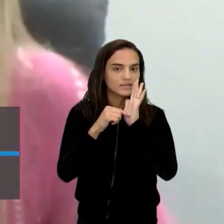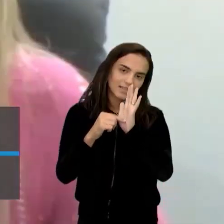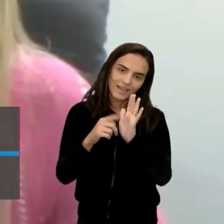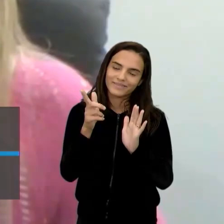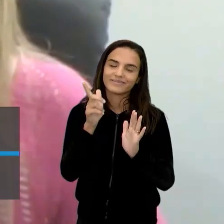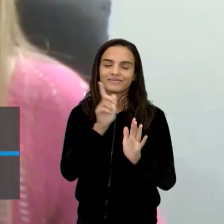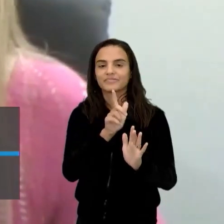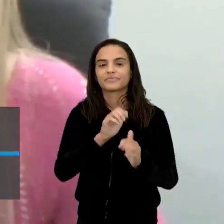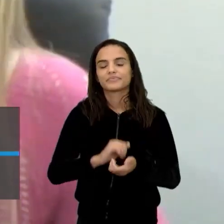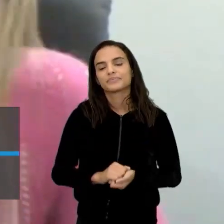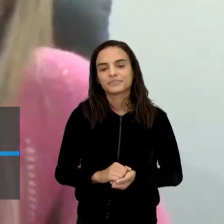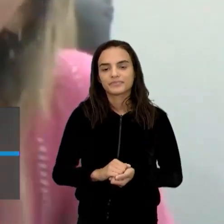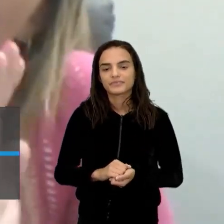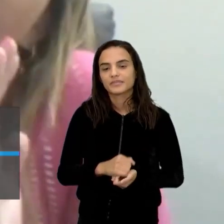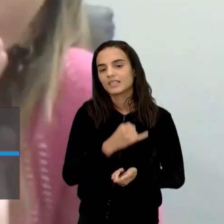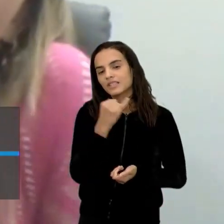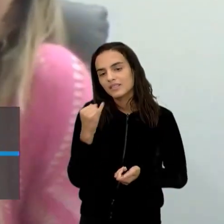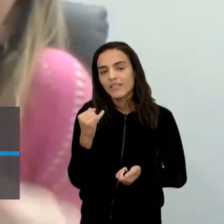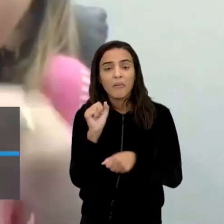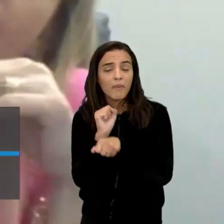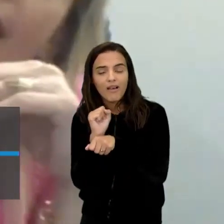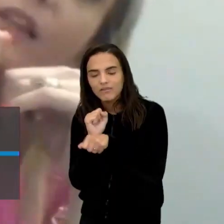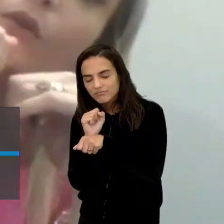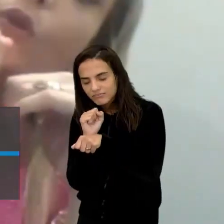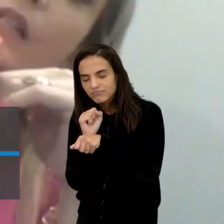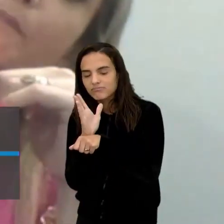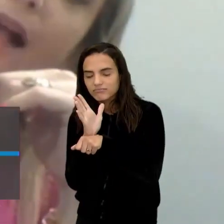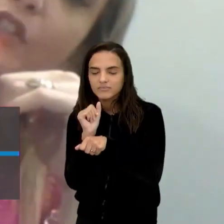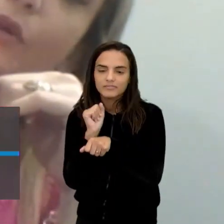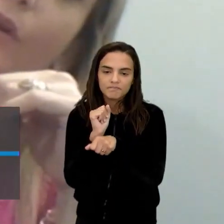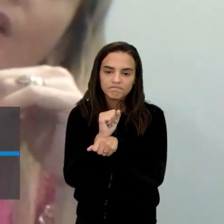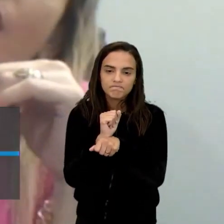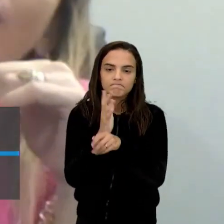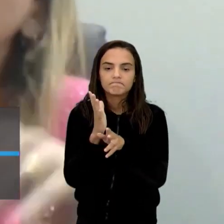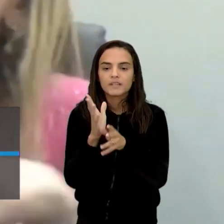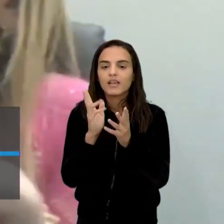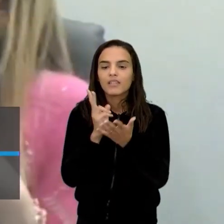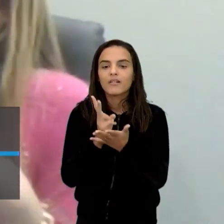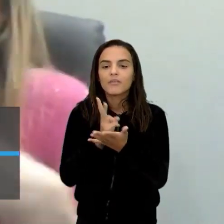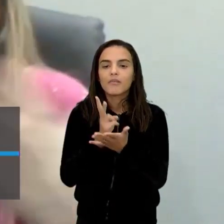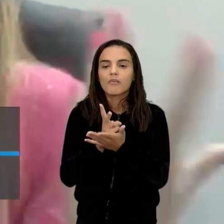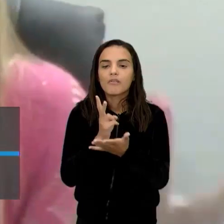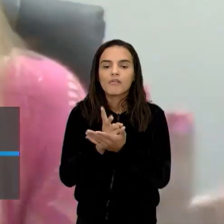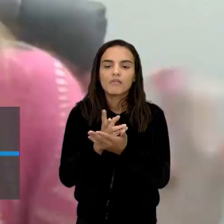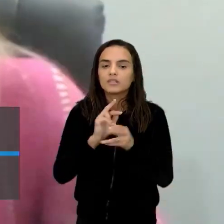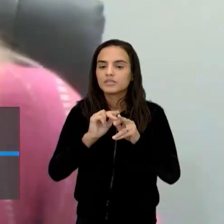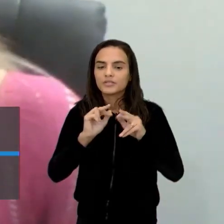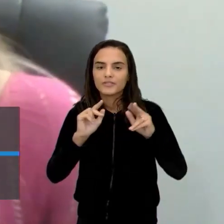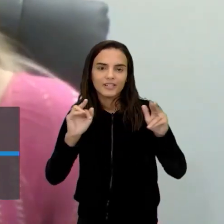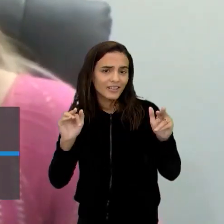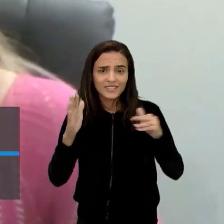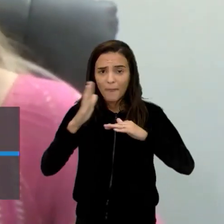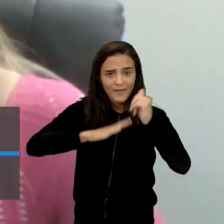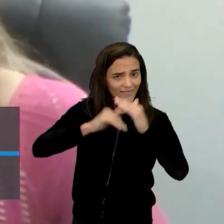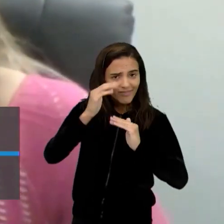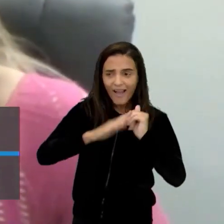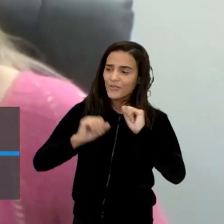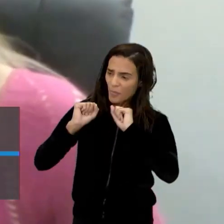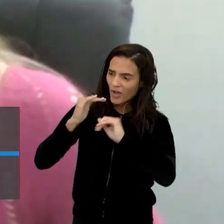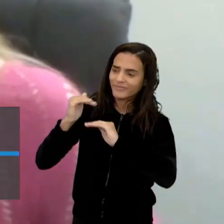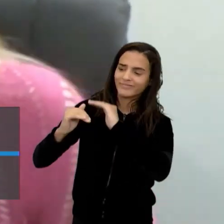que conseguem, né? Senão ele vai ficar ali no cantinho dele quieto, todo espaço, e cheio de potencial a ser